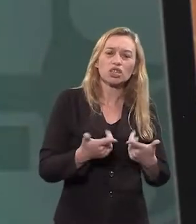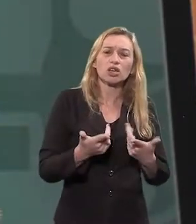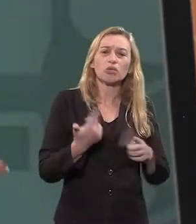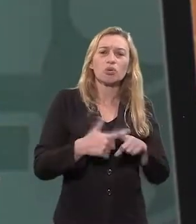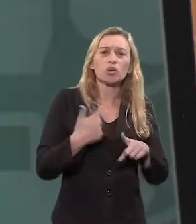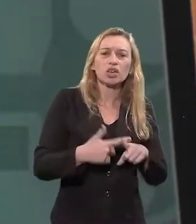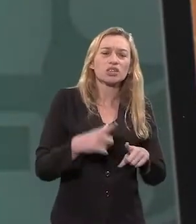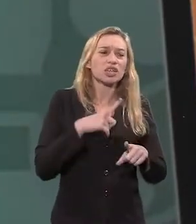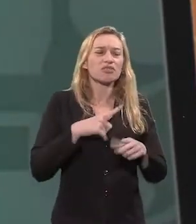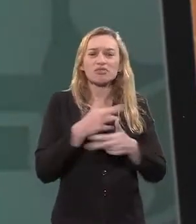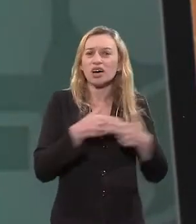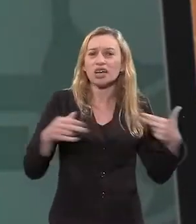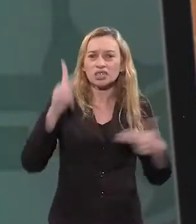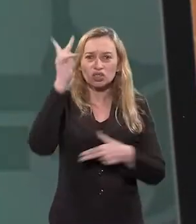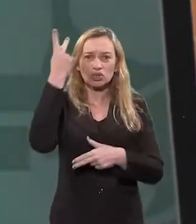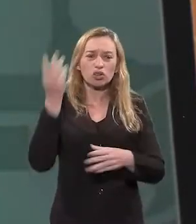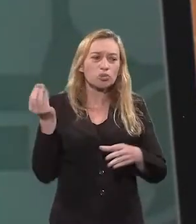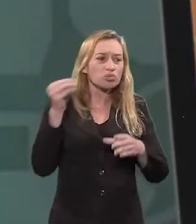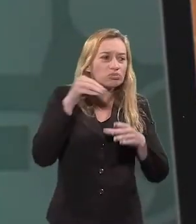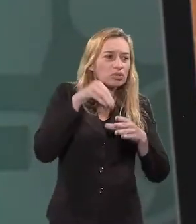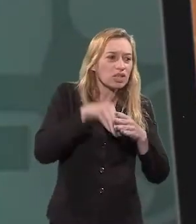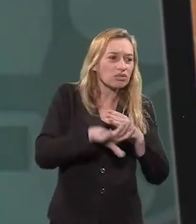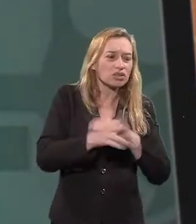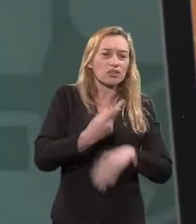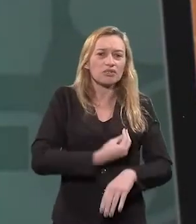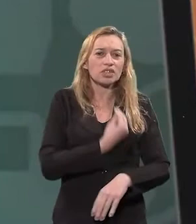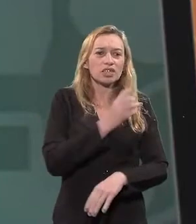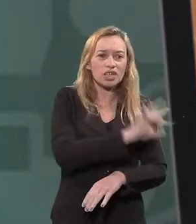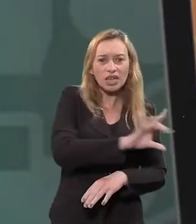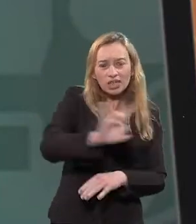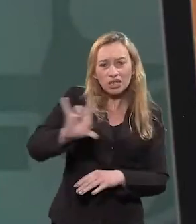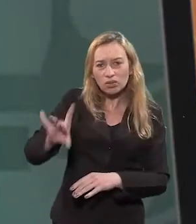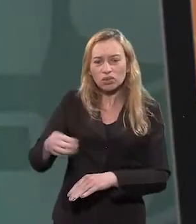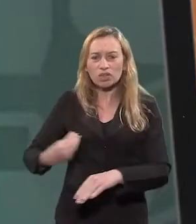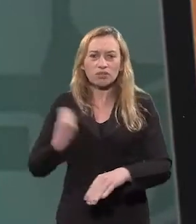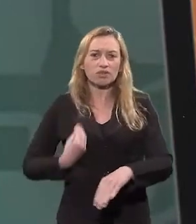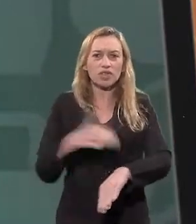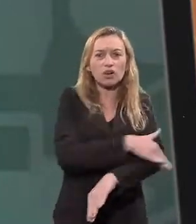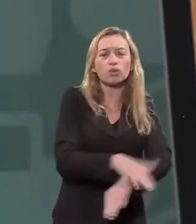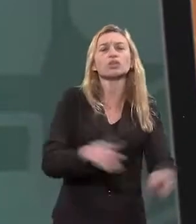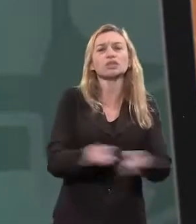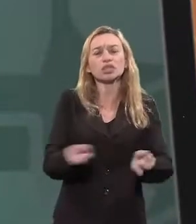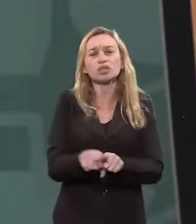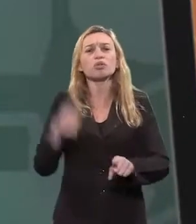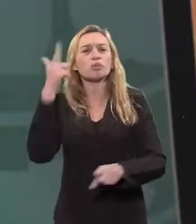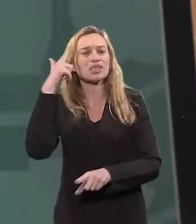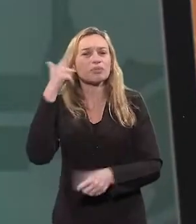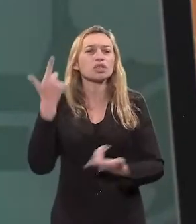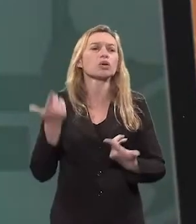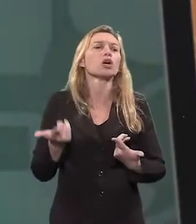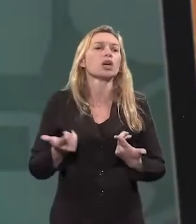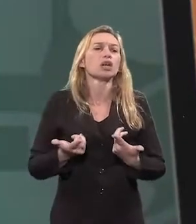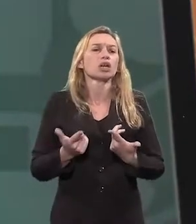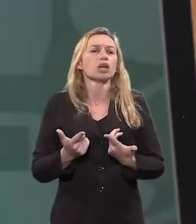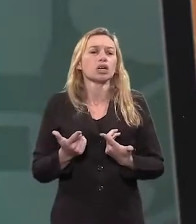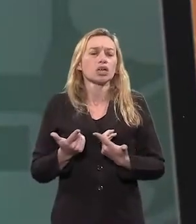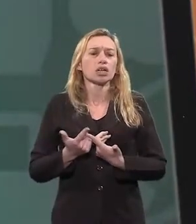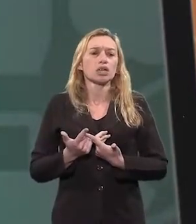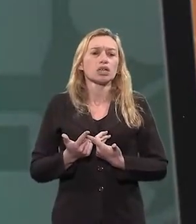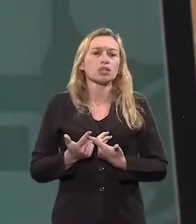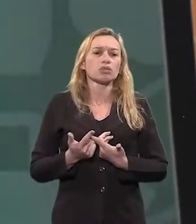toda essa história por trás da vida desses moradores. Porque existe esse pensamento também, né, Pedro, de